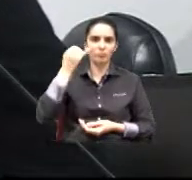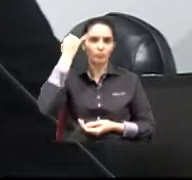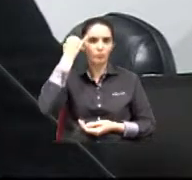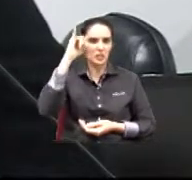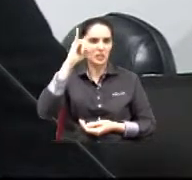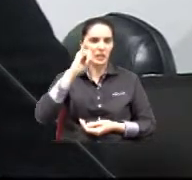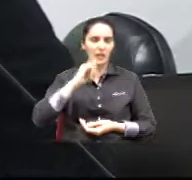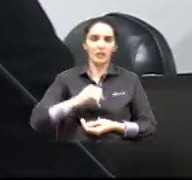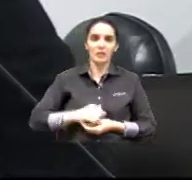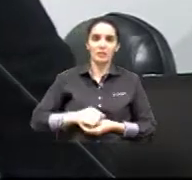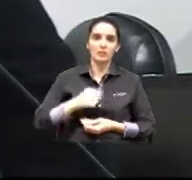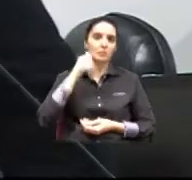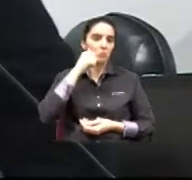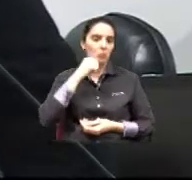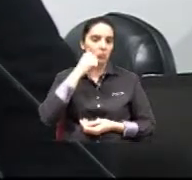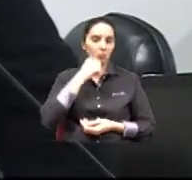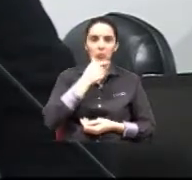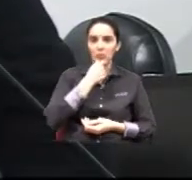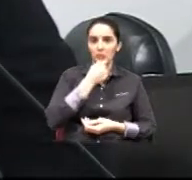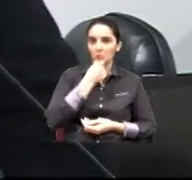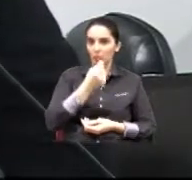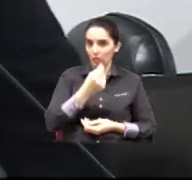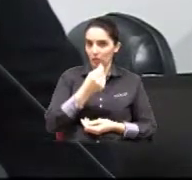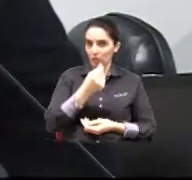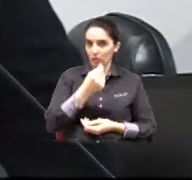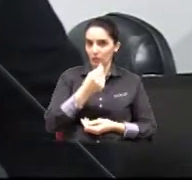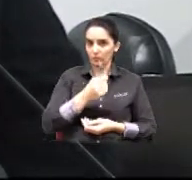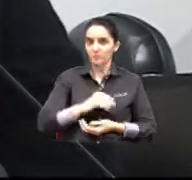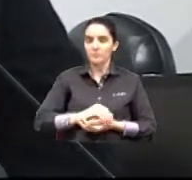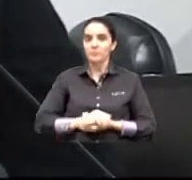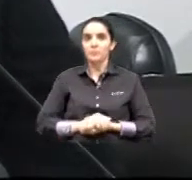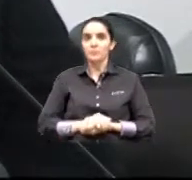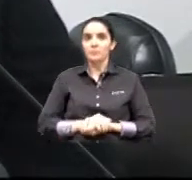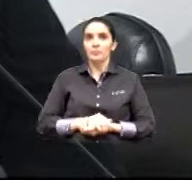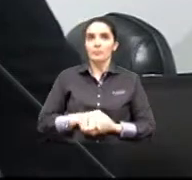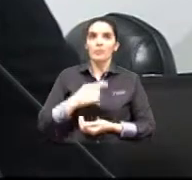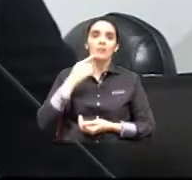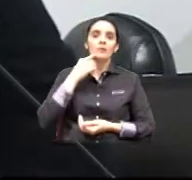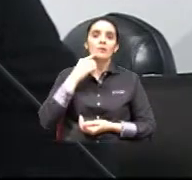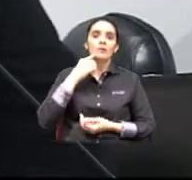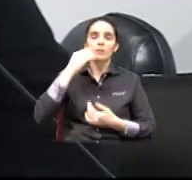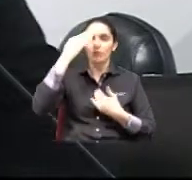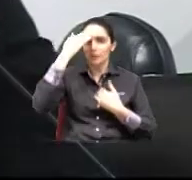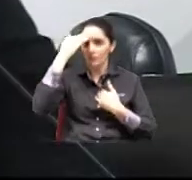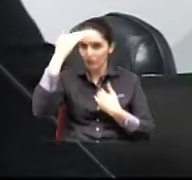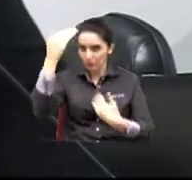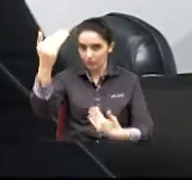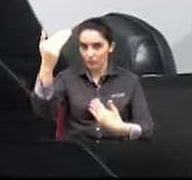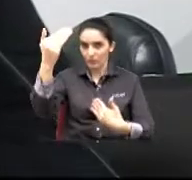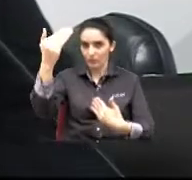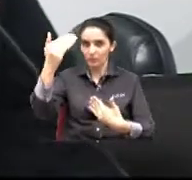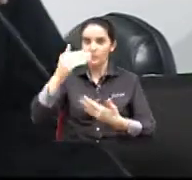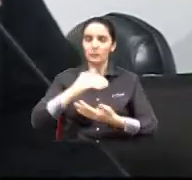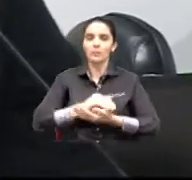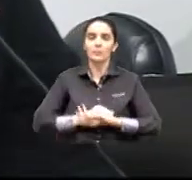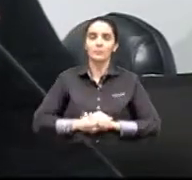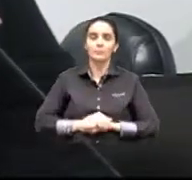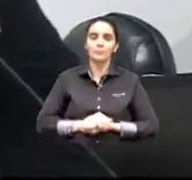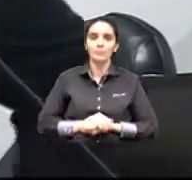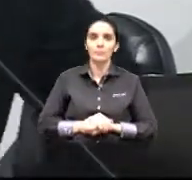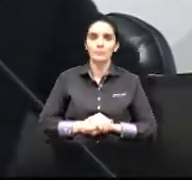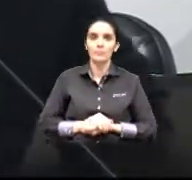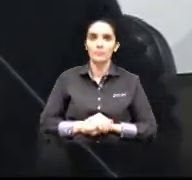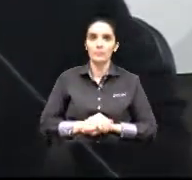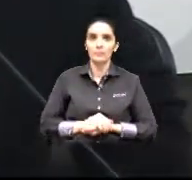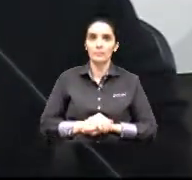isso. As nossas crianças não vão ser massa de manobra de partido nenhum. Obrigado, Gilbert, pela sua palavra. E a...